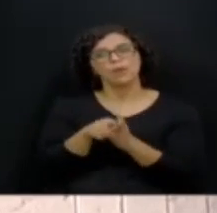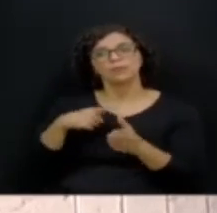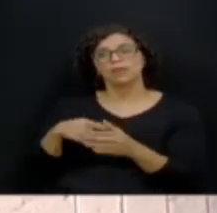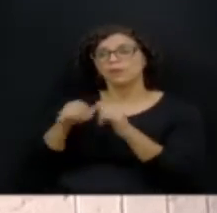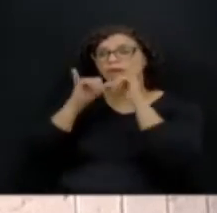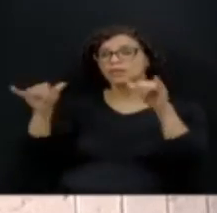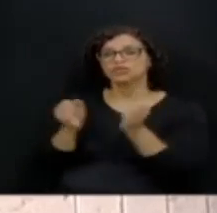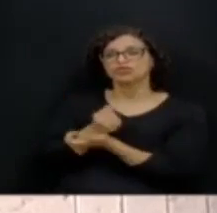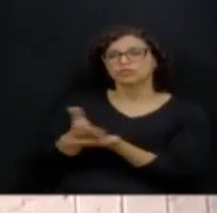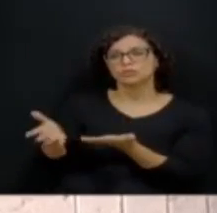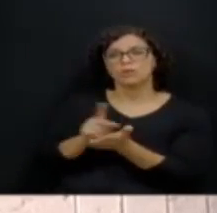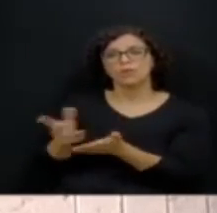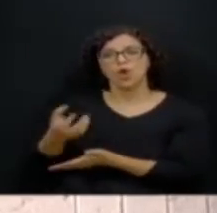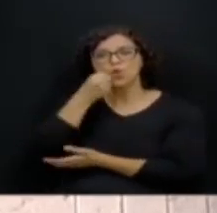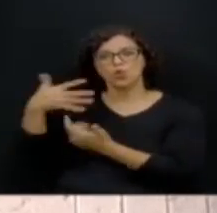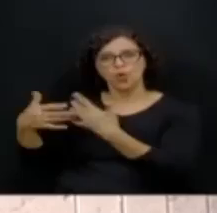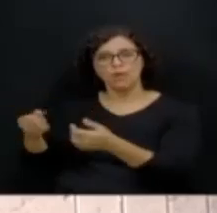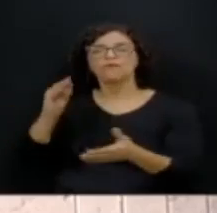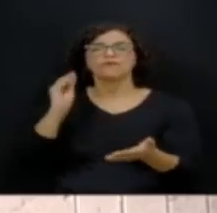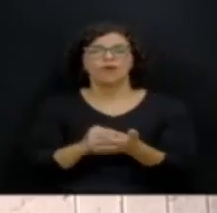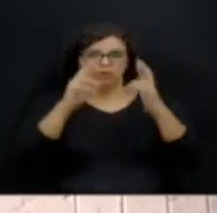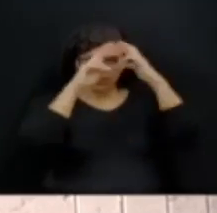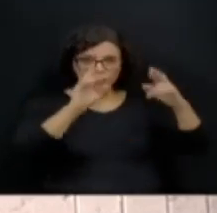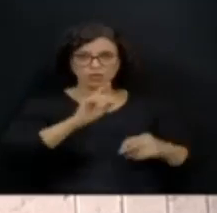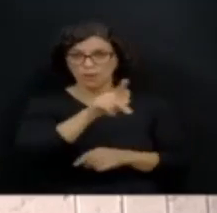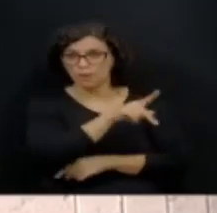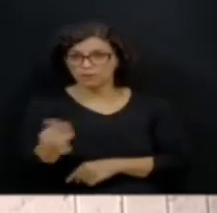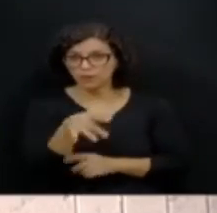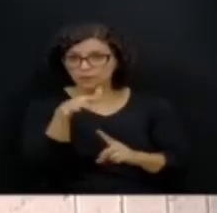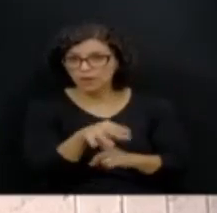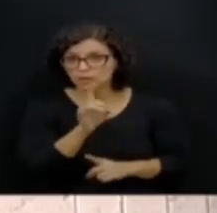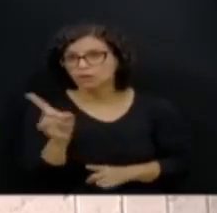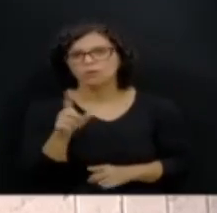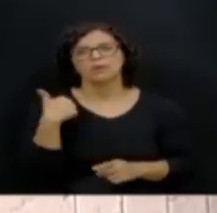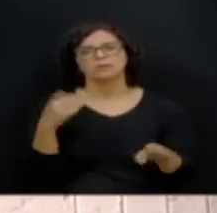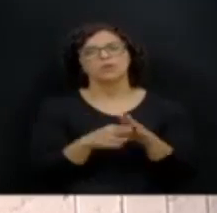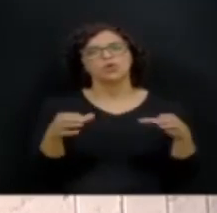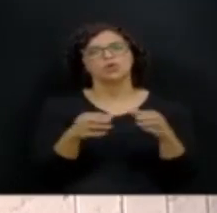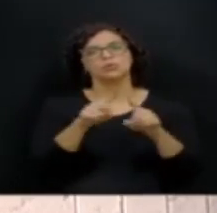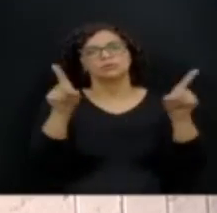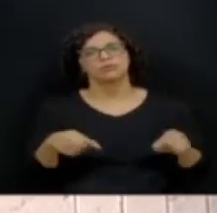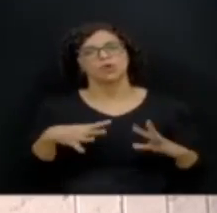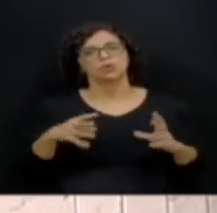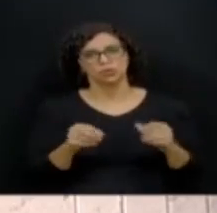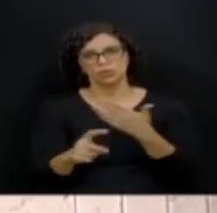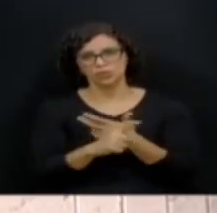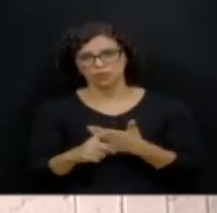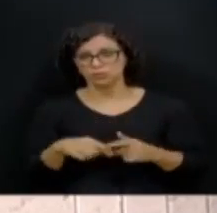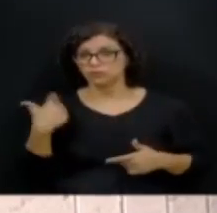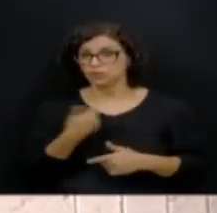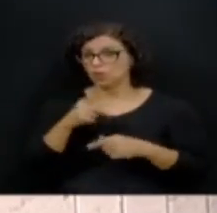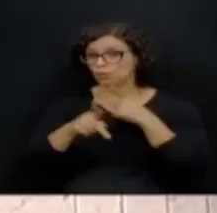da energia e na distribuição do lucro, é um desrespeito não só aos professores do Paraná, mas à classe dos servidores e